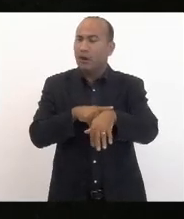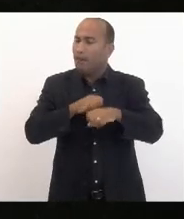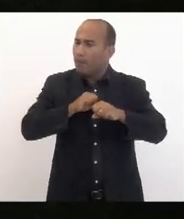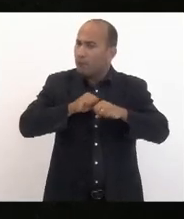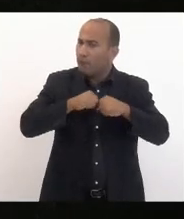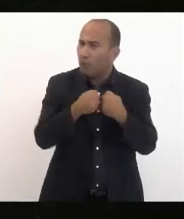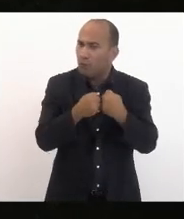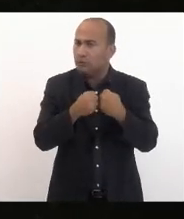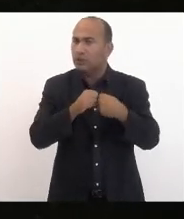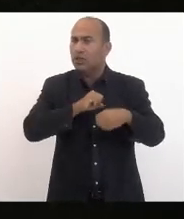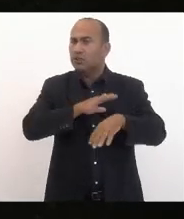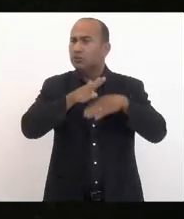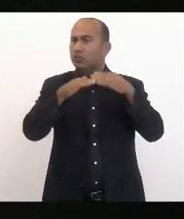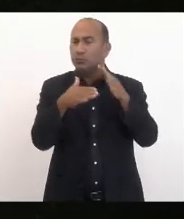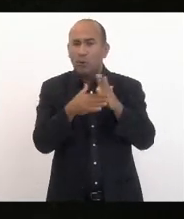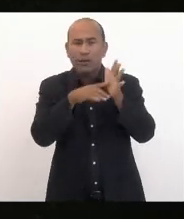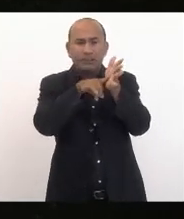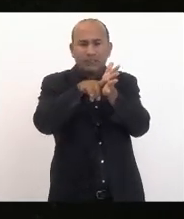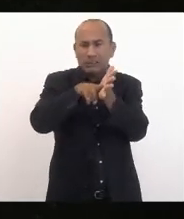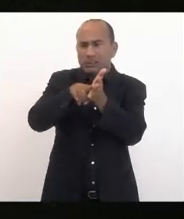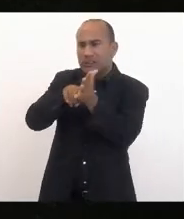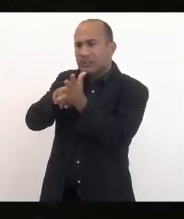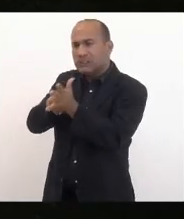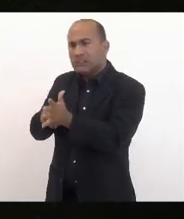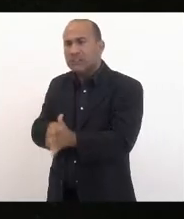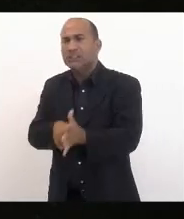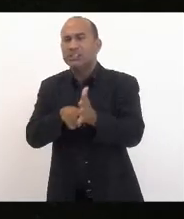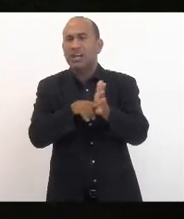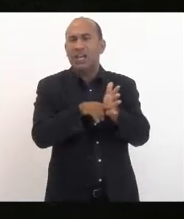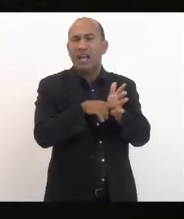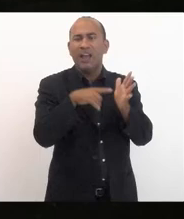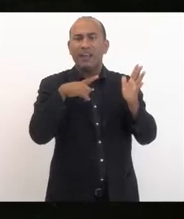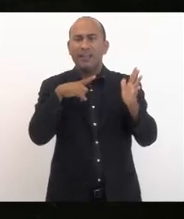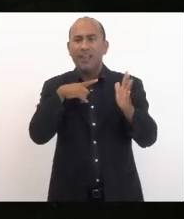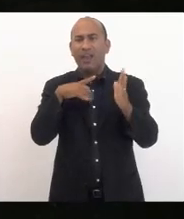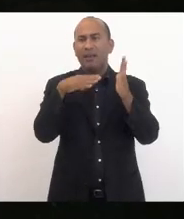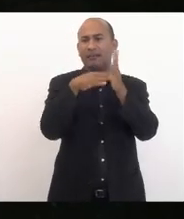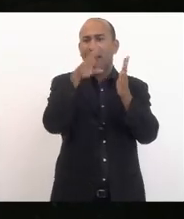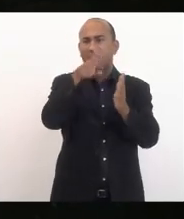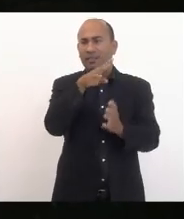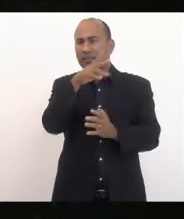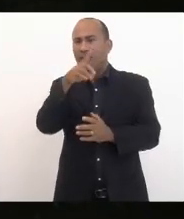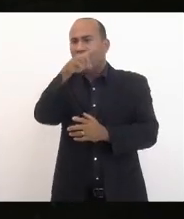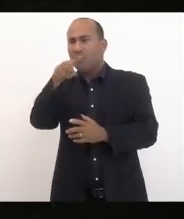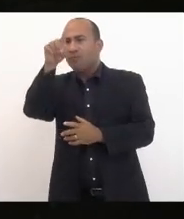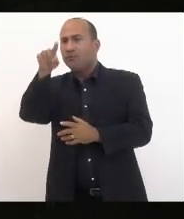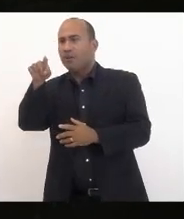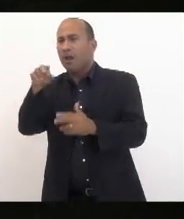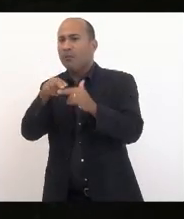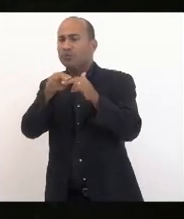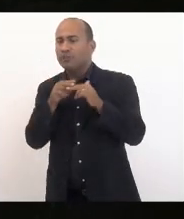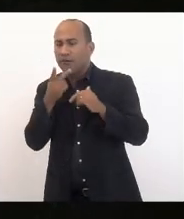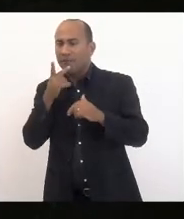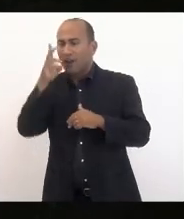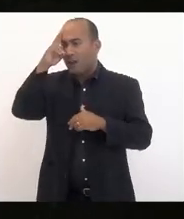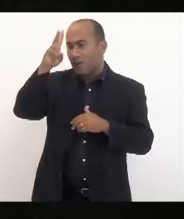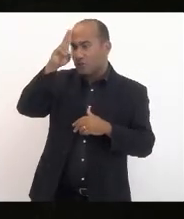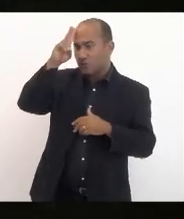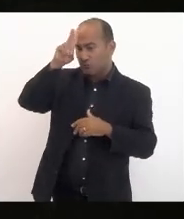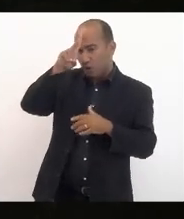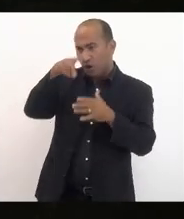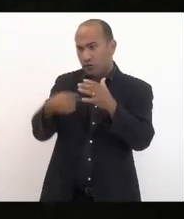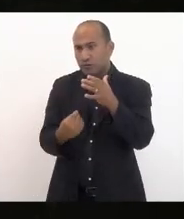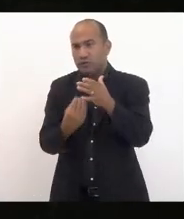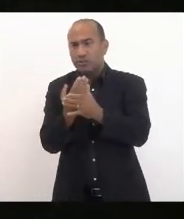força de todos os levantamentos estatísticos, em cotejo com períodos históricos